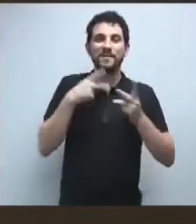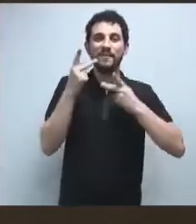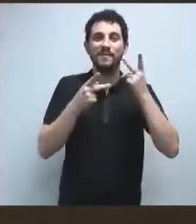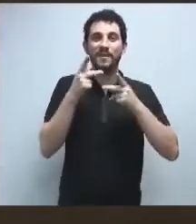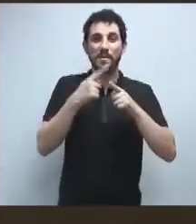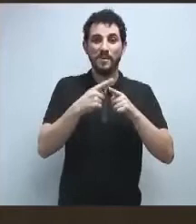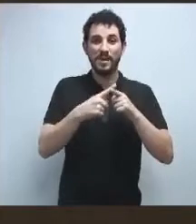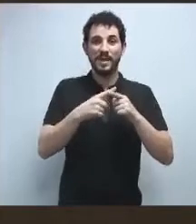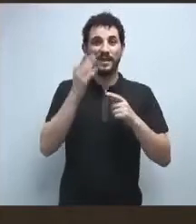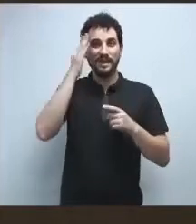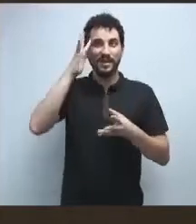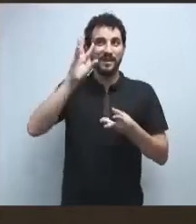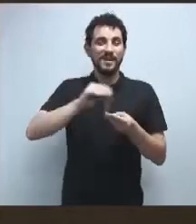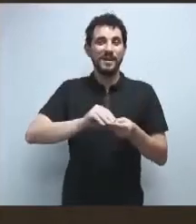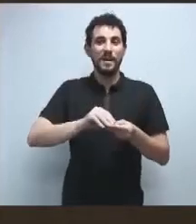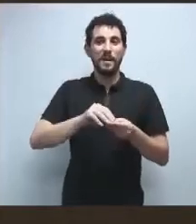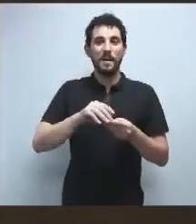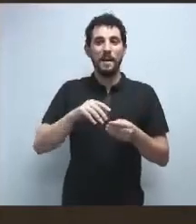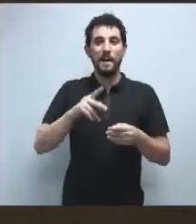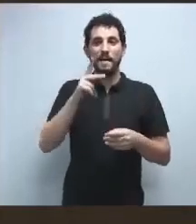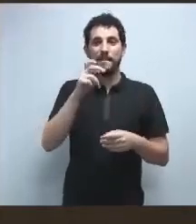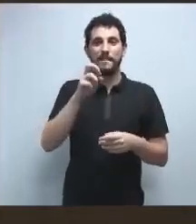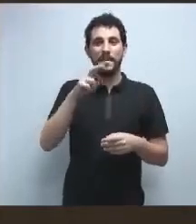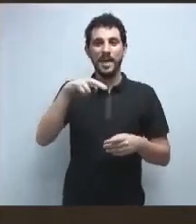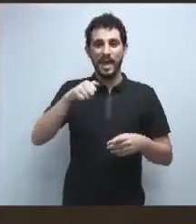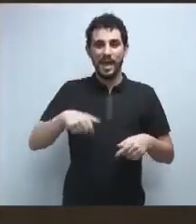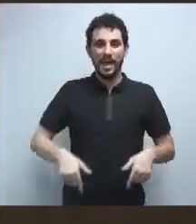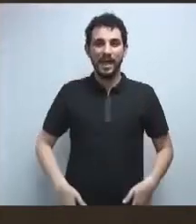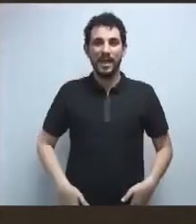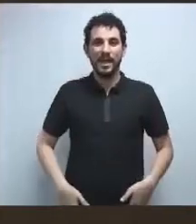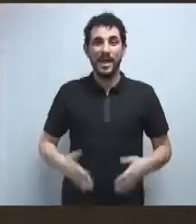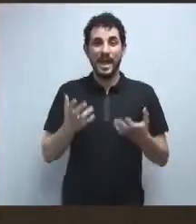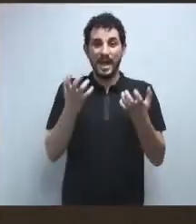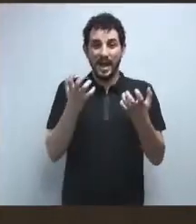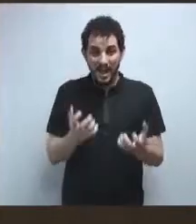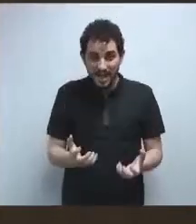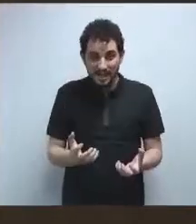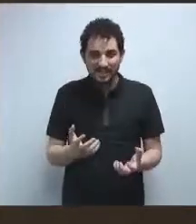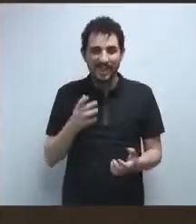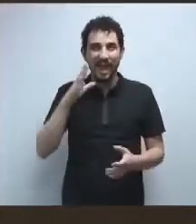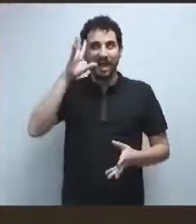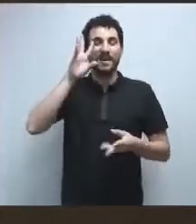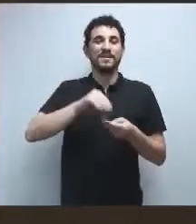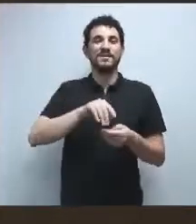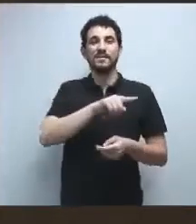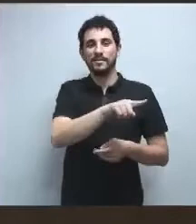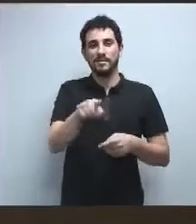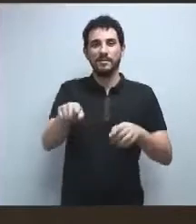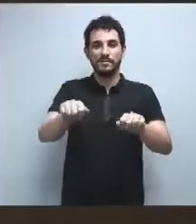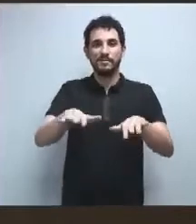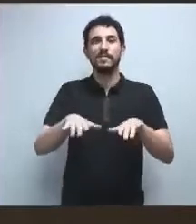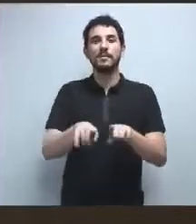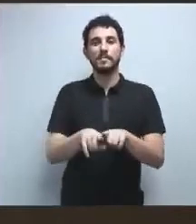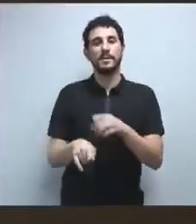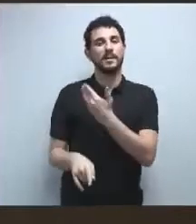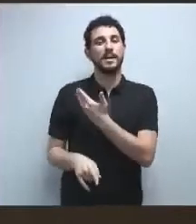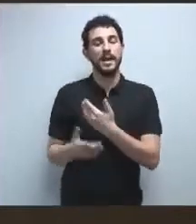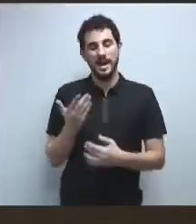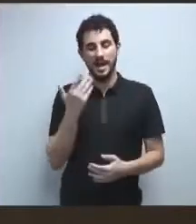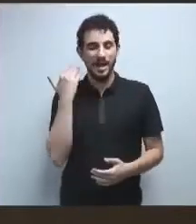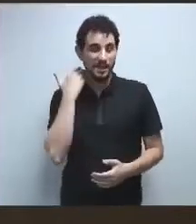canção a gente sabe que a platéia tá mais do que cansado mas eu queria primeiro lugar agradecer a